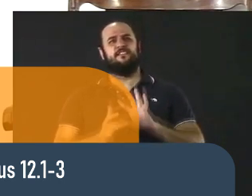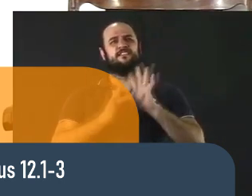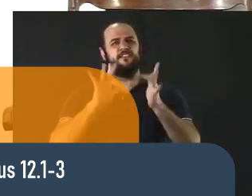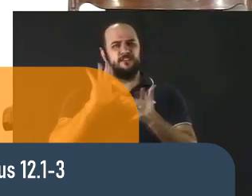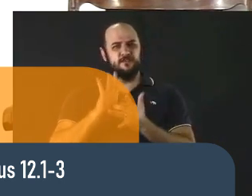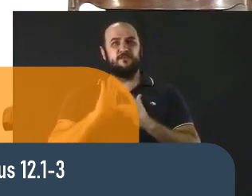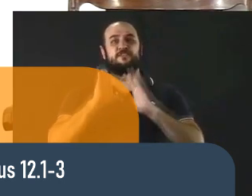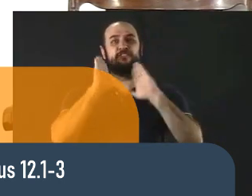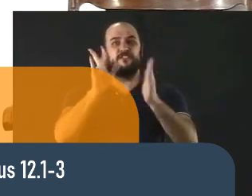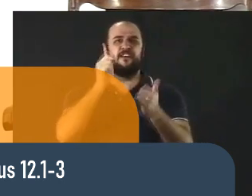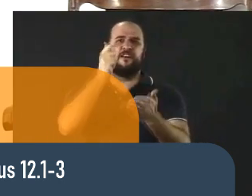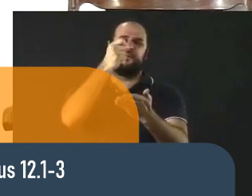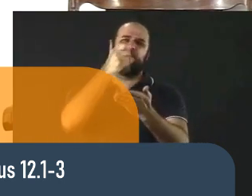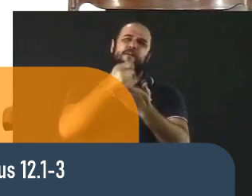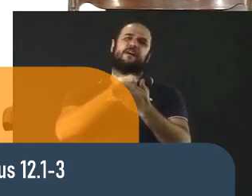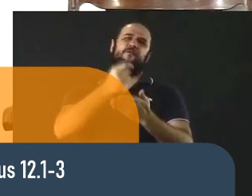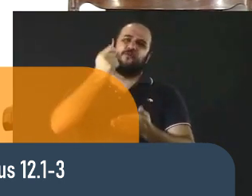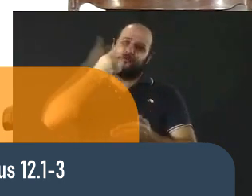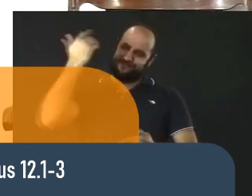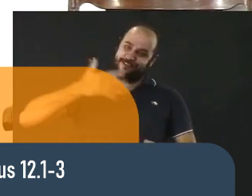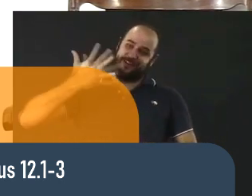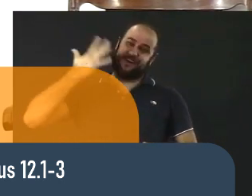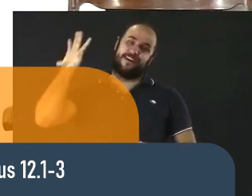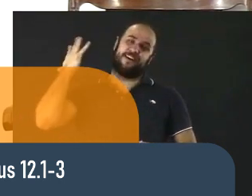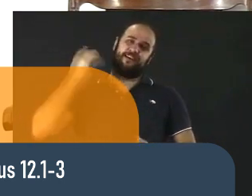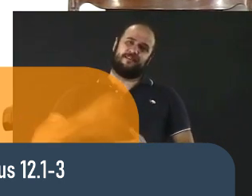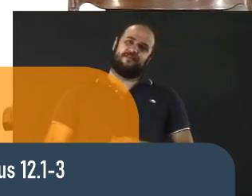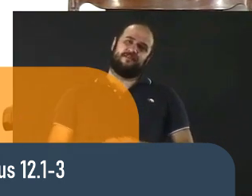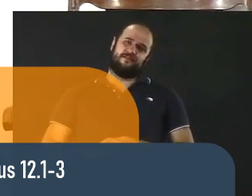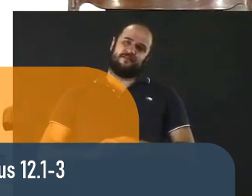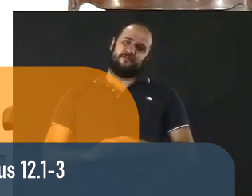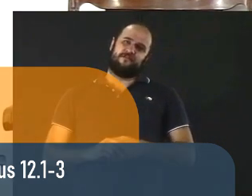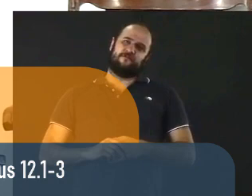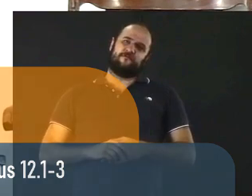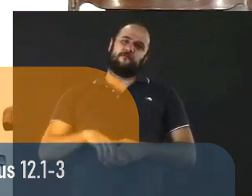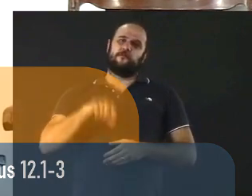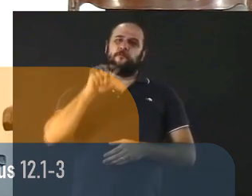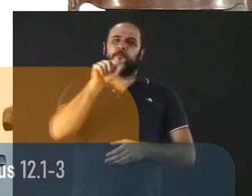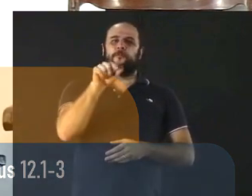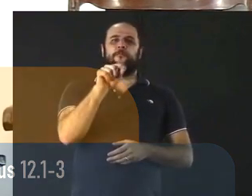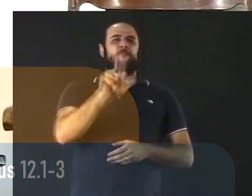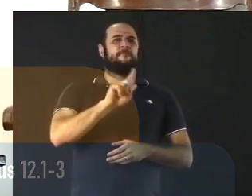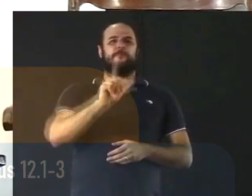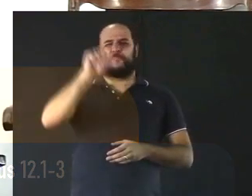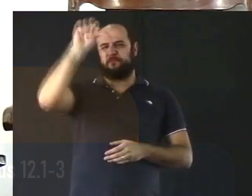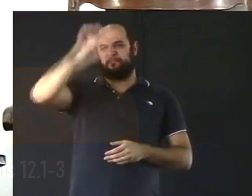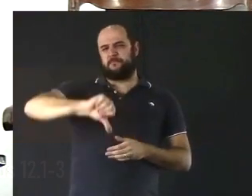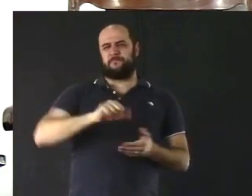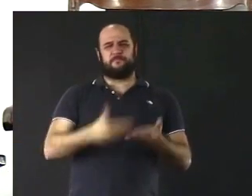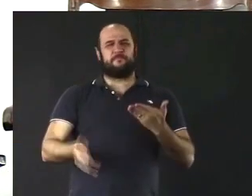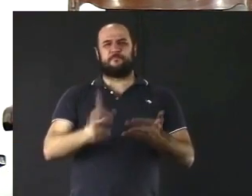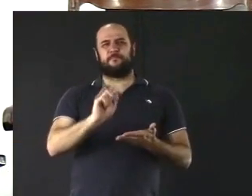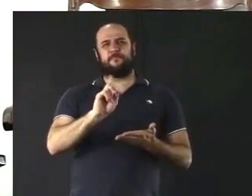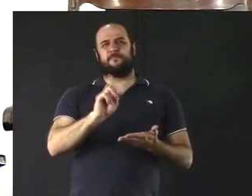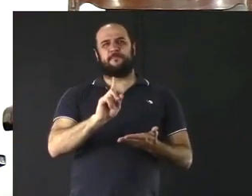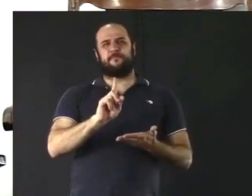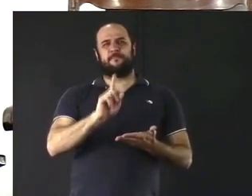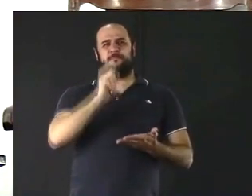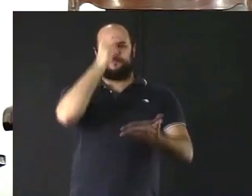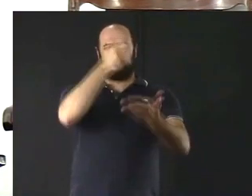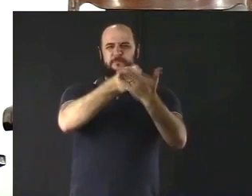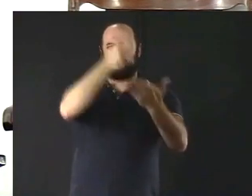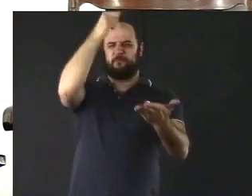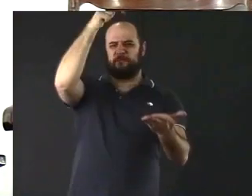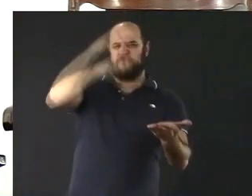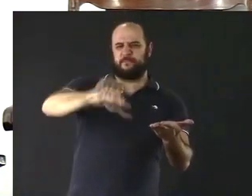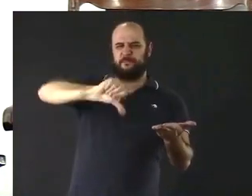Já pagou o alto preço. Você não está mais condenado. Já não há condenação para